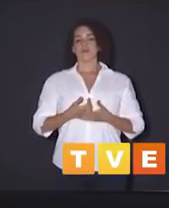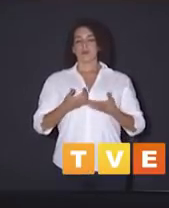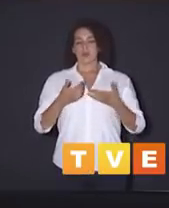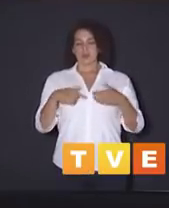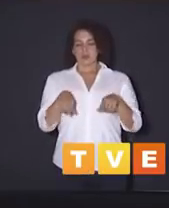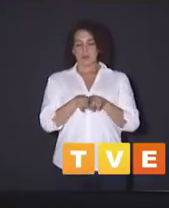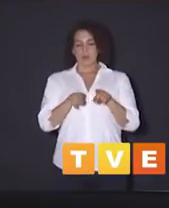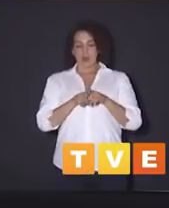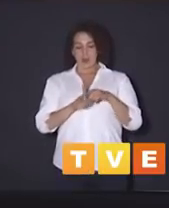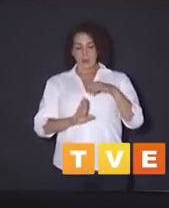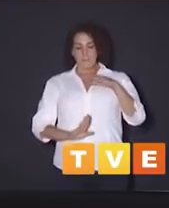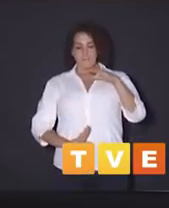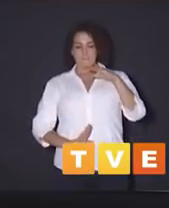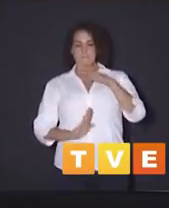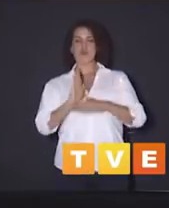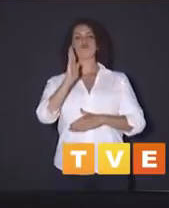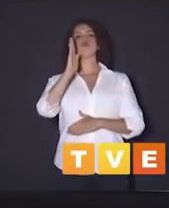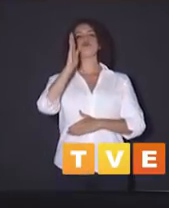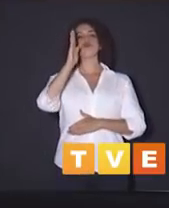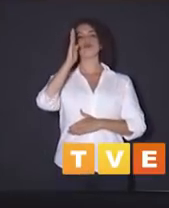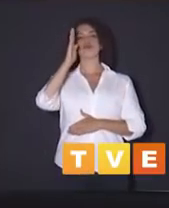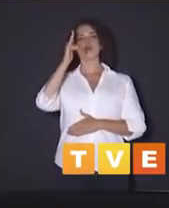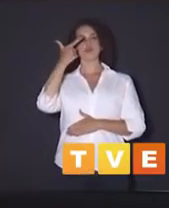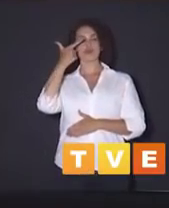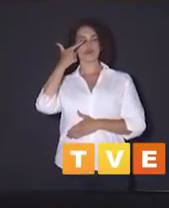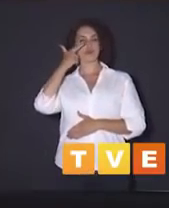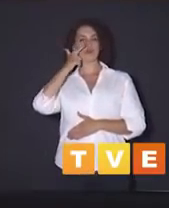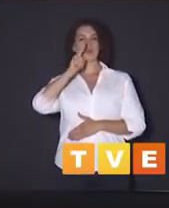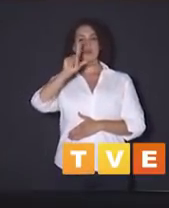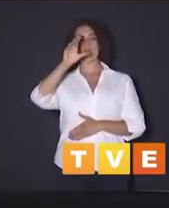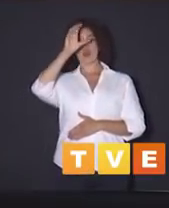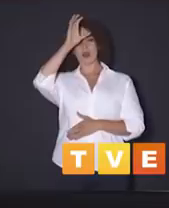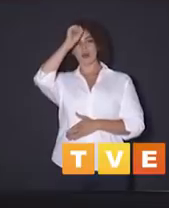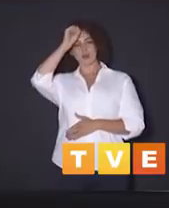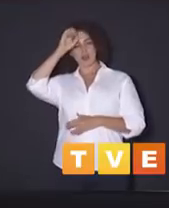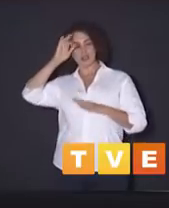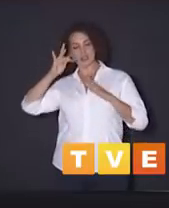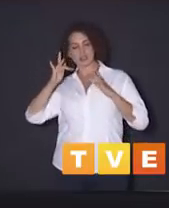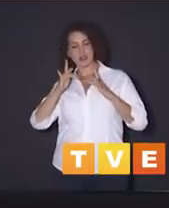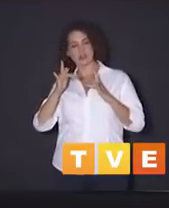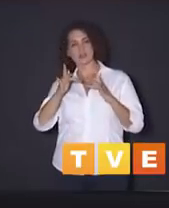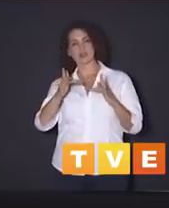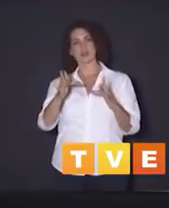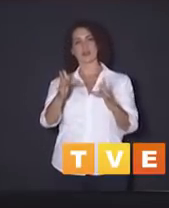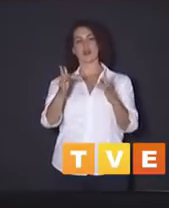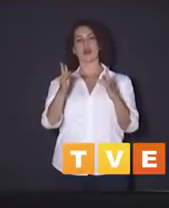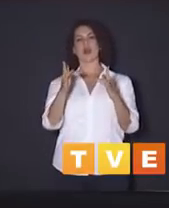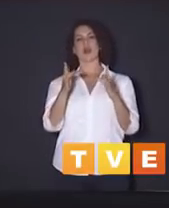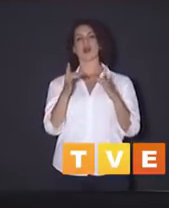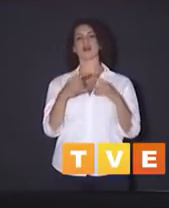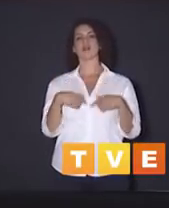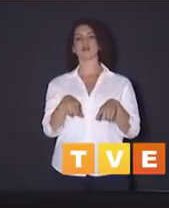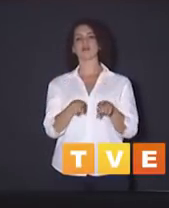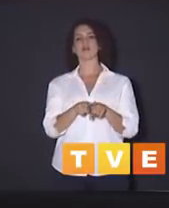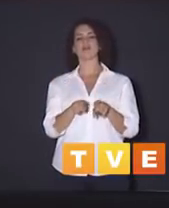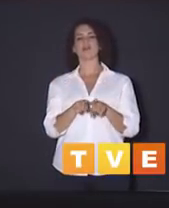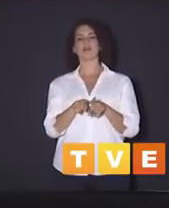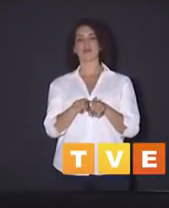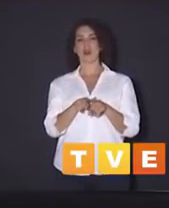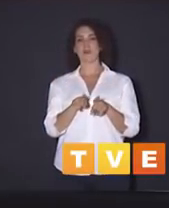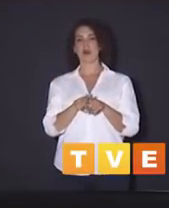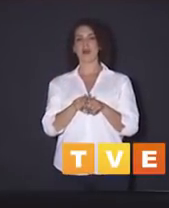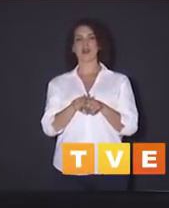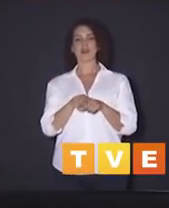a criar pontos de ruptura criar pontos de conexão e especialmente os pontos de